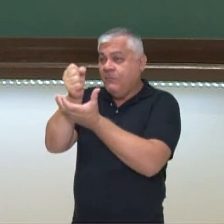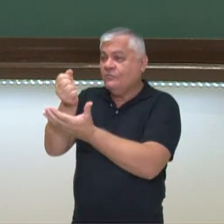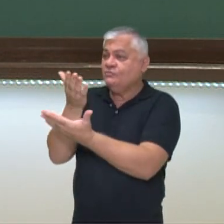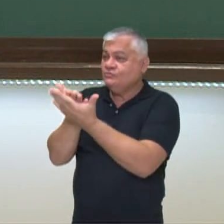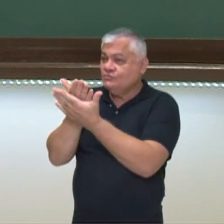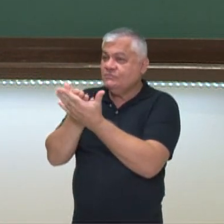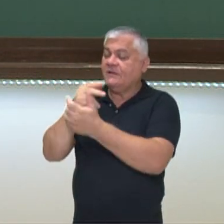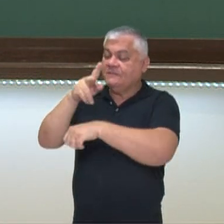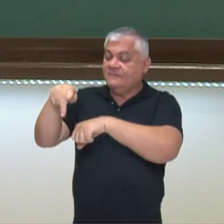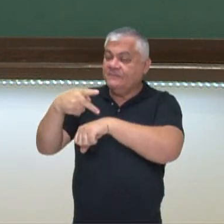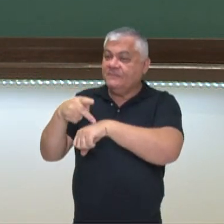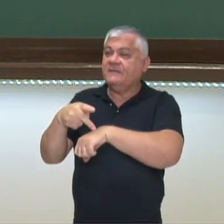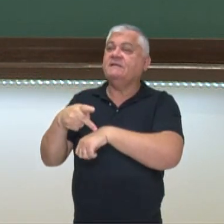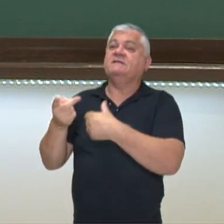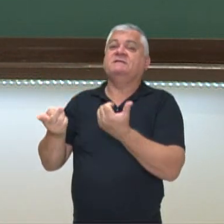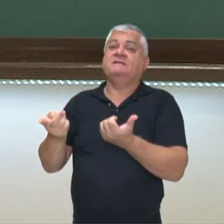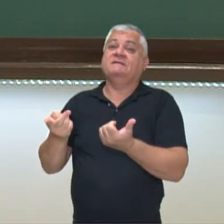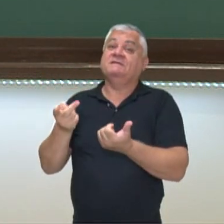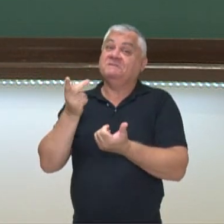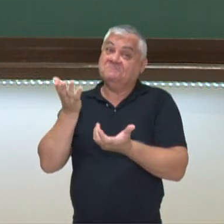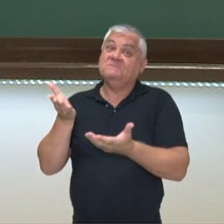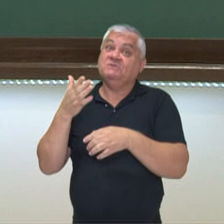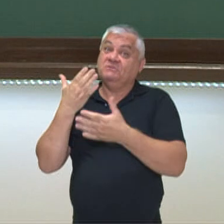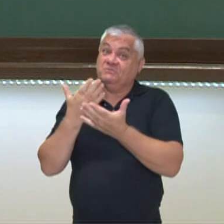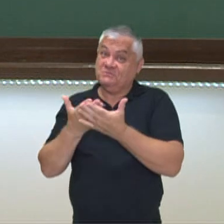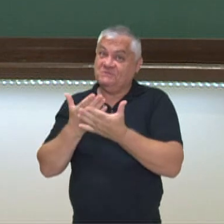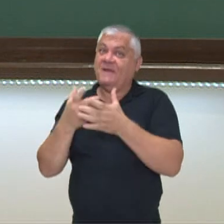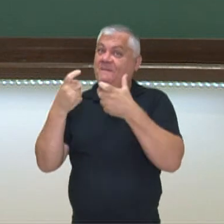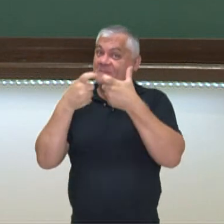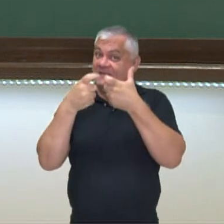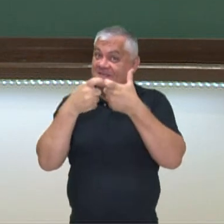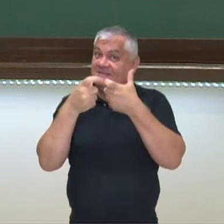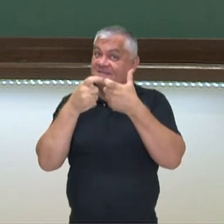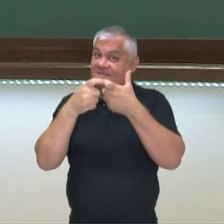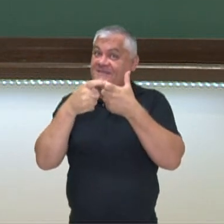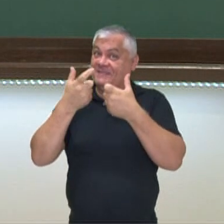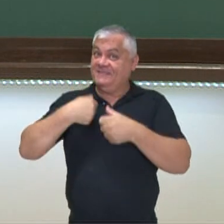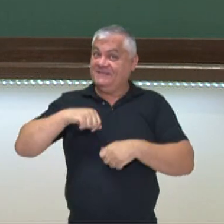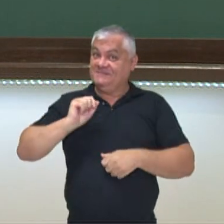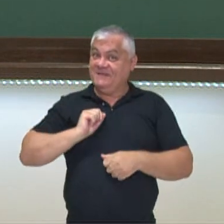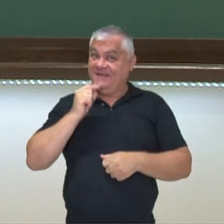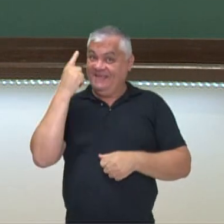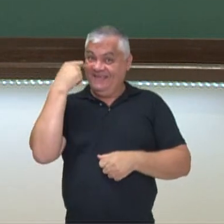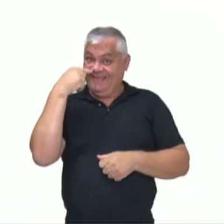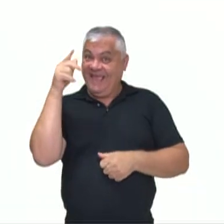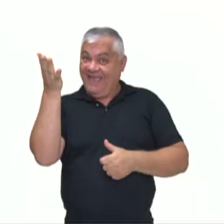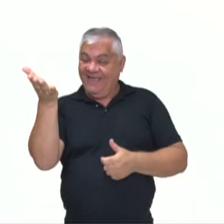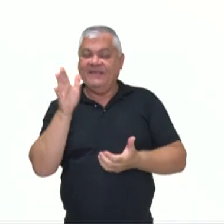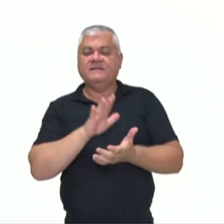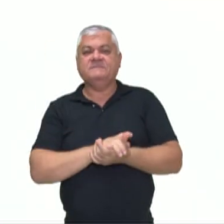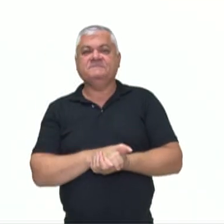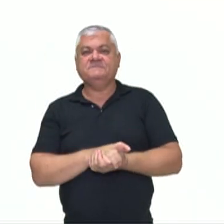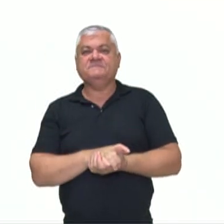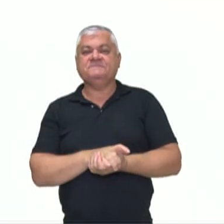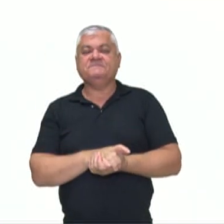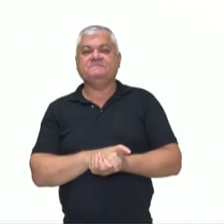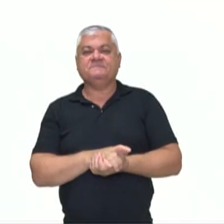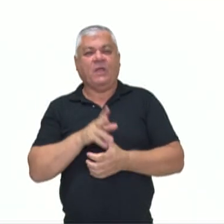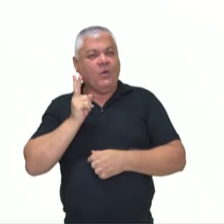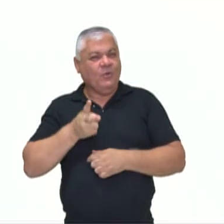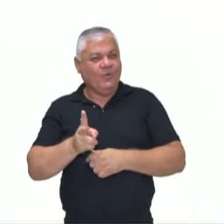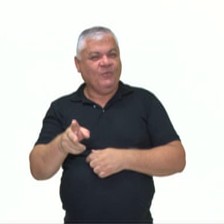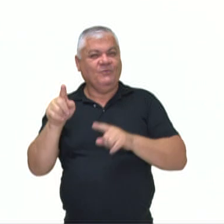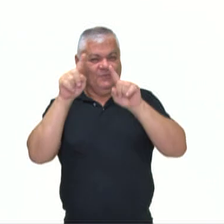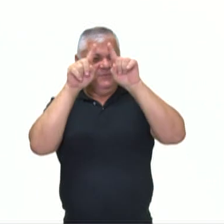bolsa de estudos para estudar medicina lá na Espanha. Seguindo, nosotras temos que fazer